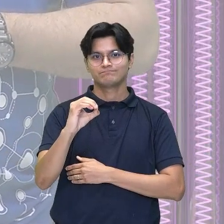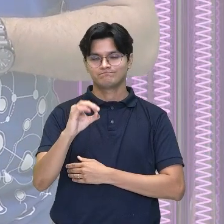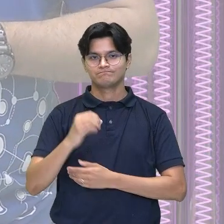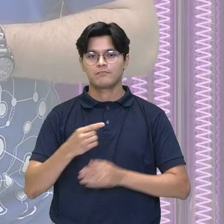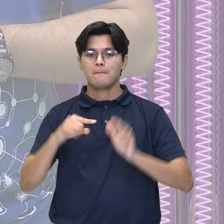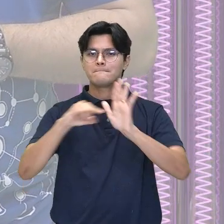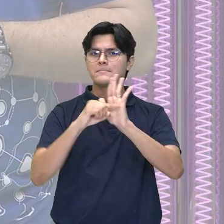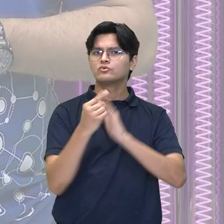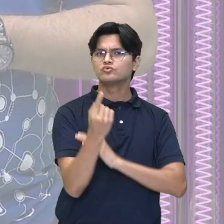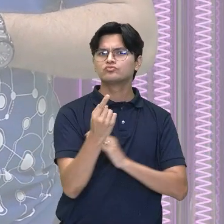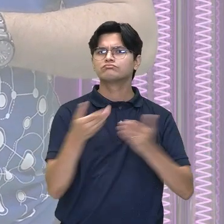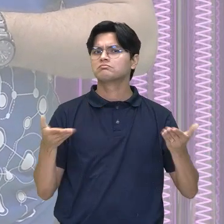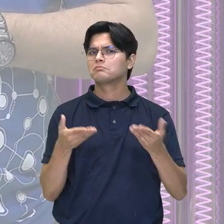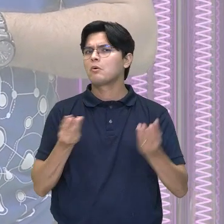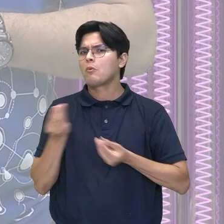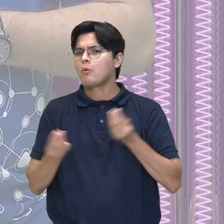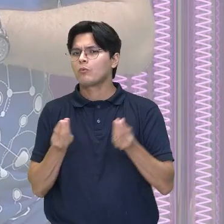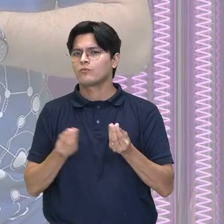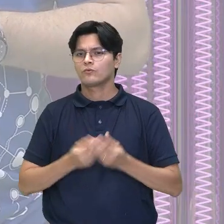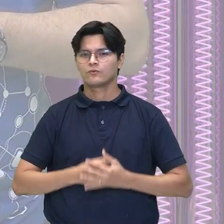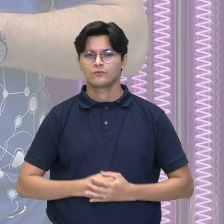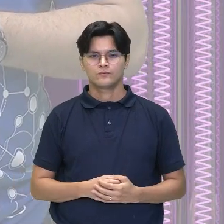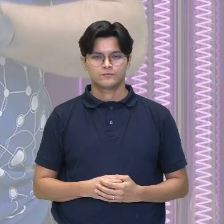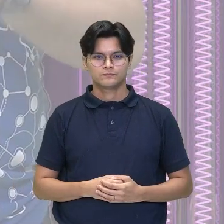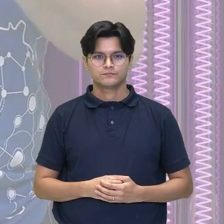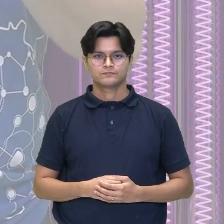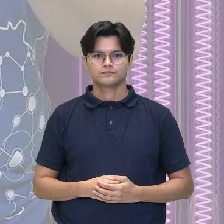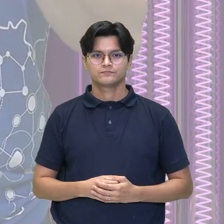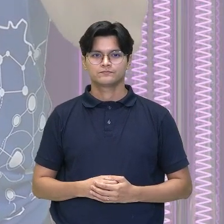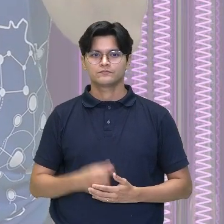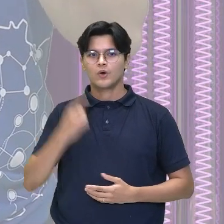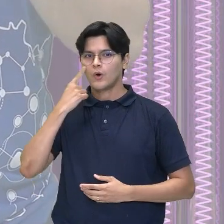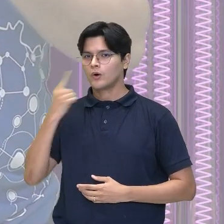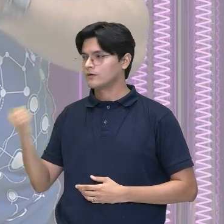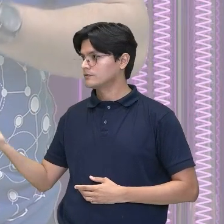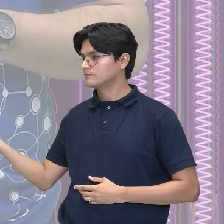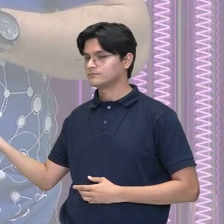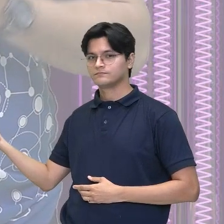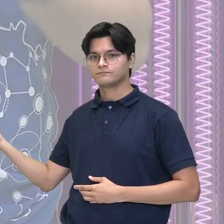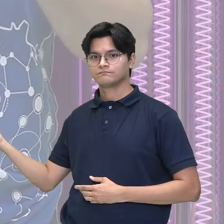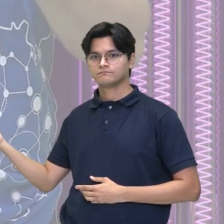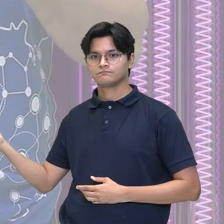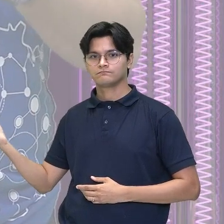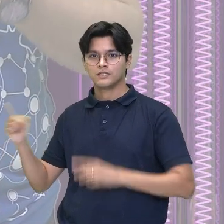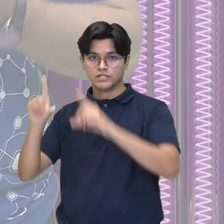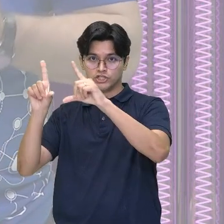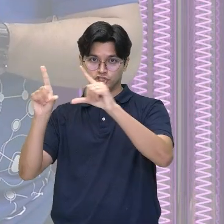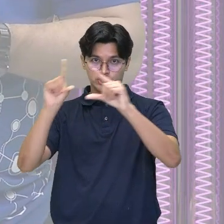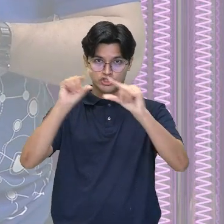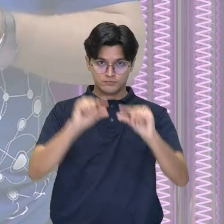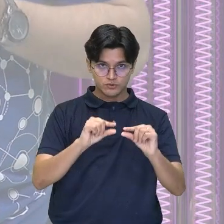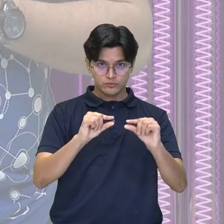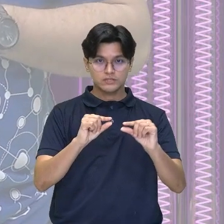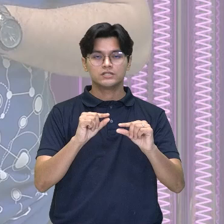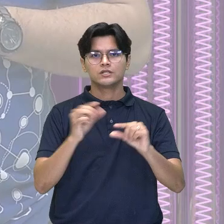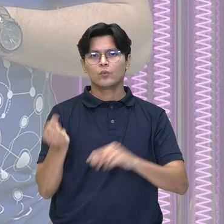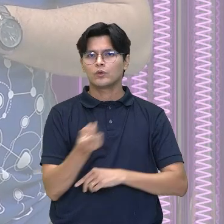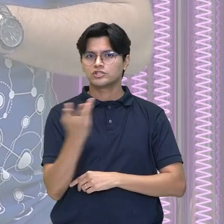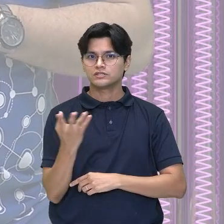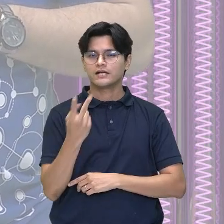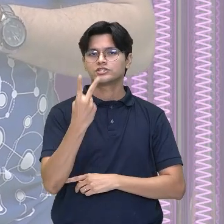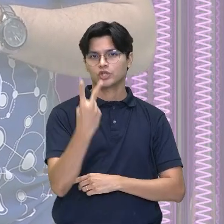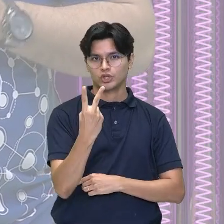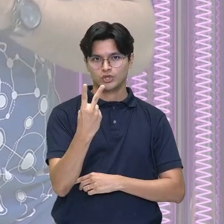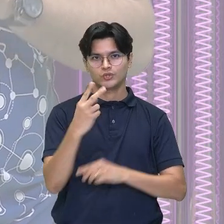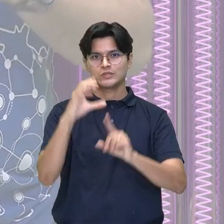Menos 1, vamos lá, olha aí, agora caiu o quê? 2 graus, então primeiro tinha caído 1, agora